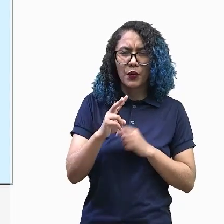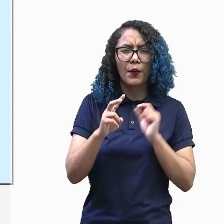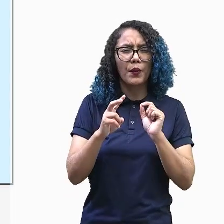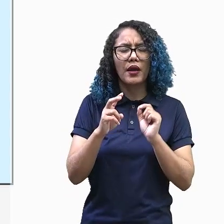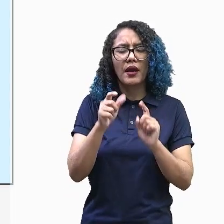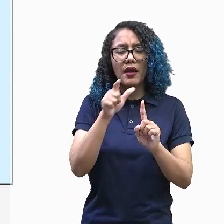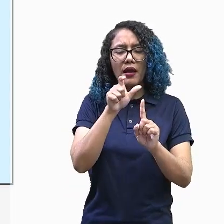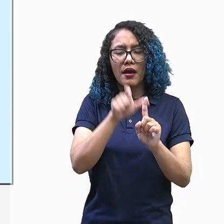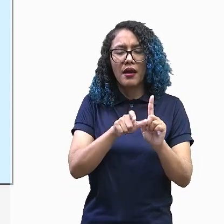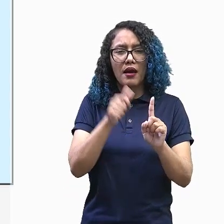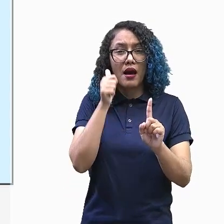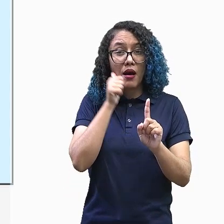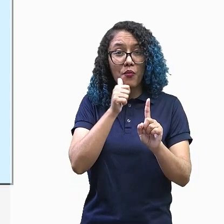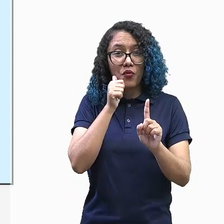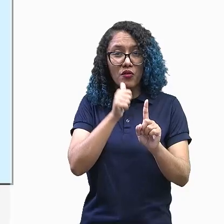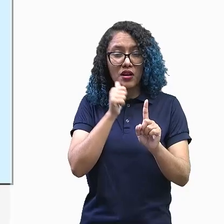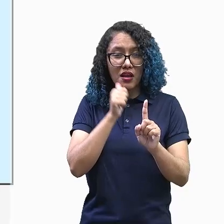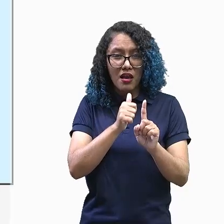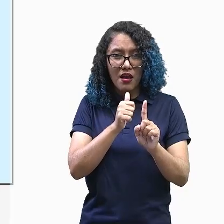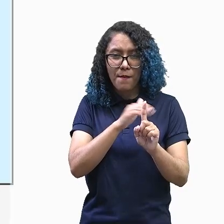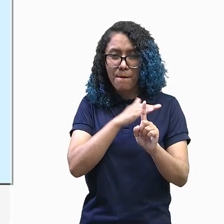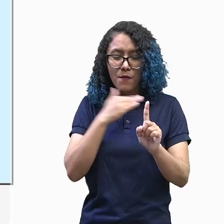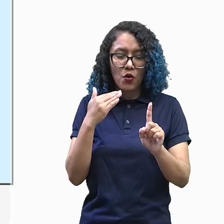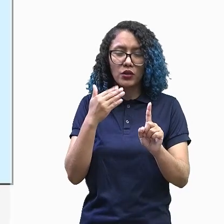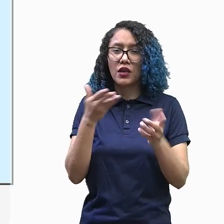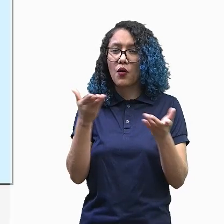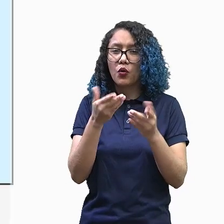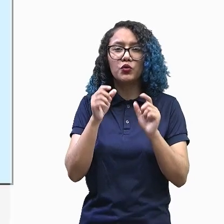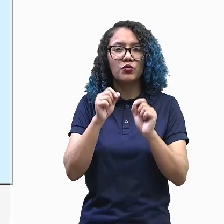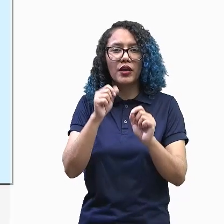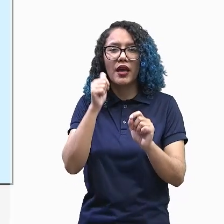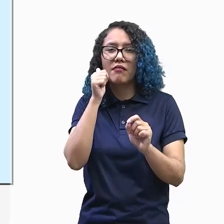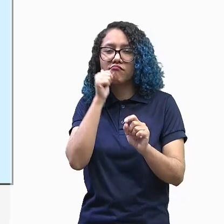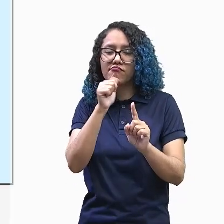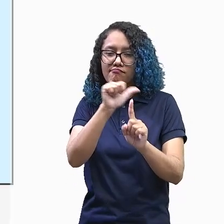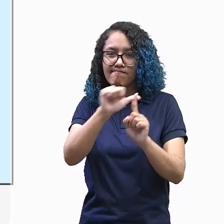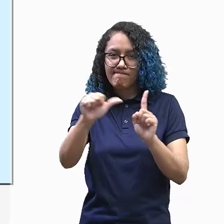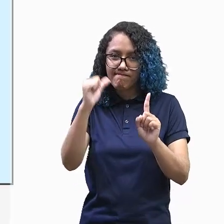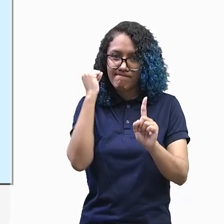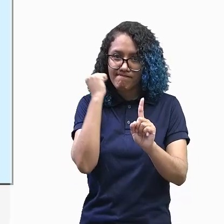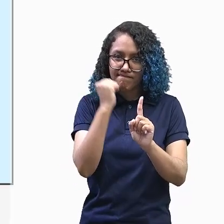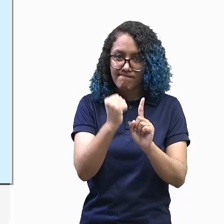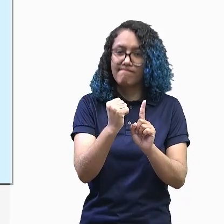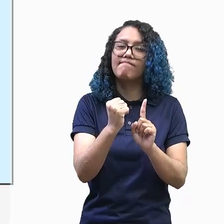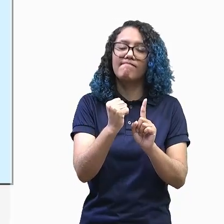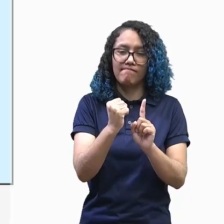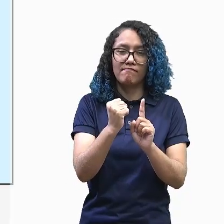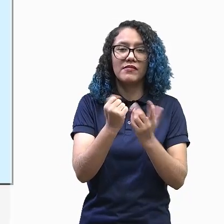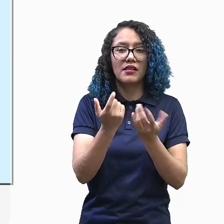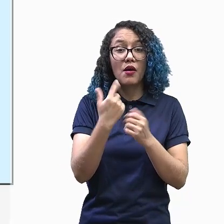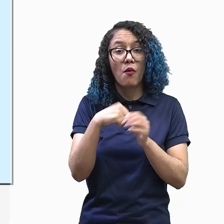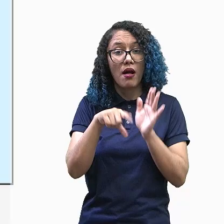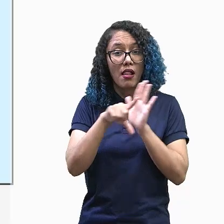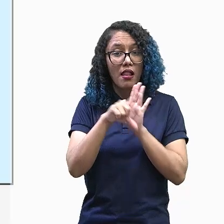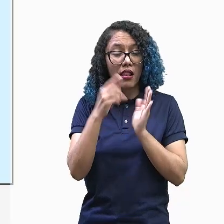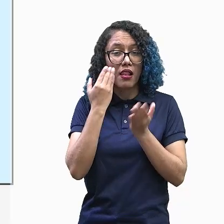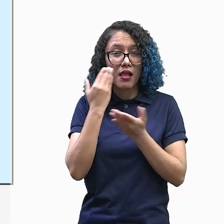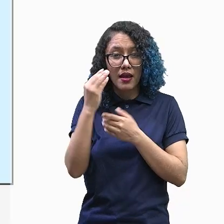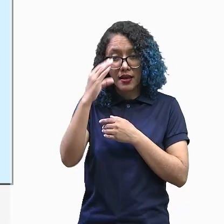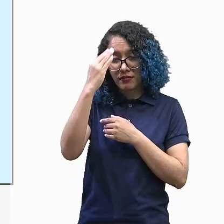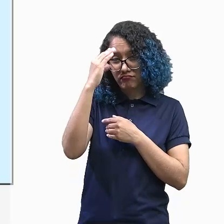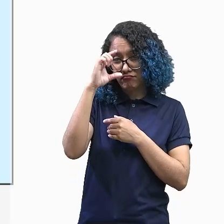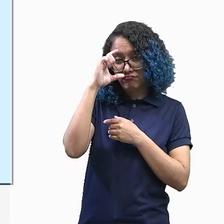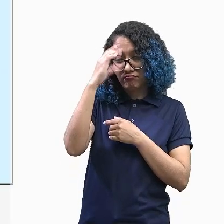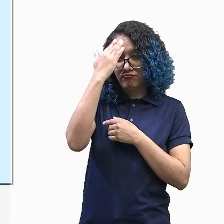Rita seria hoje considerada um feminicídio. A Lei Maria da Penha protege as mulheres ameaçadas ou agredidas por